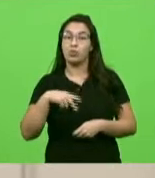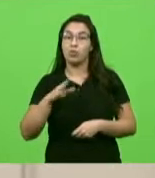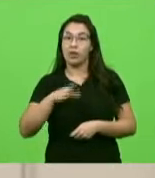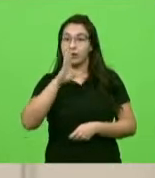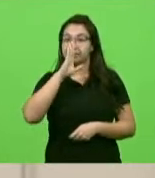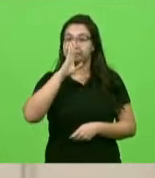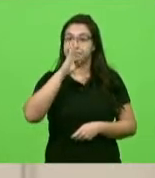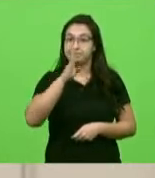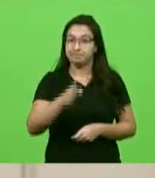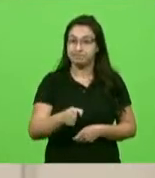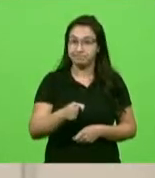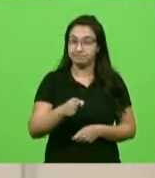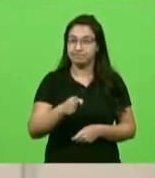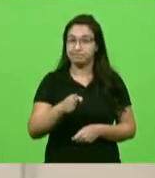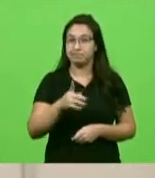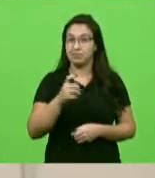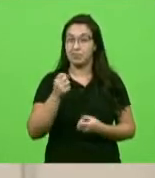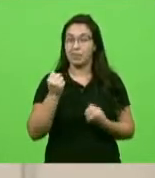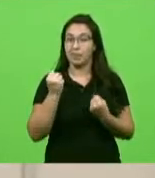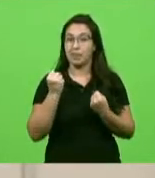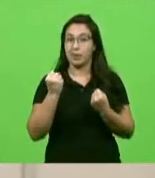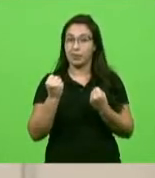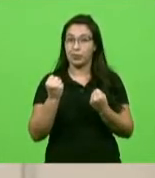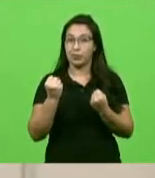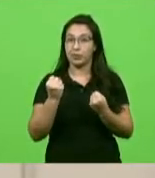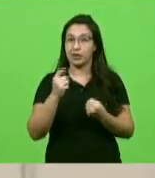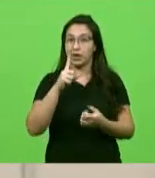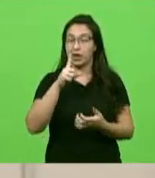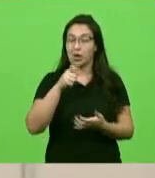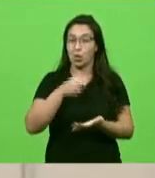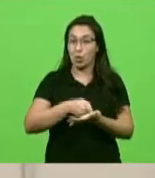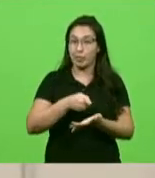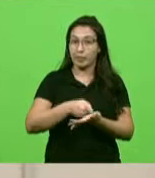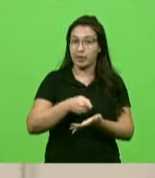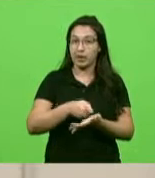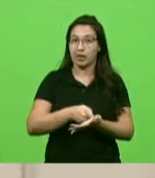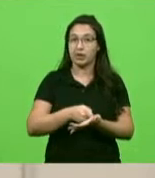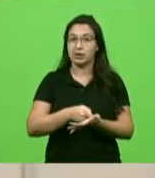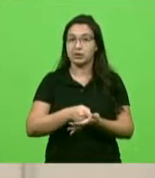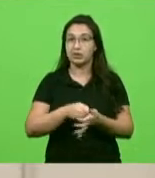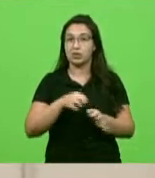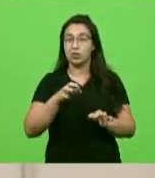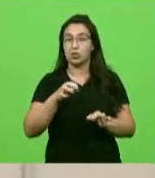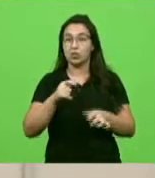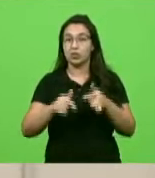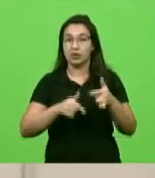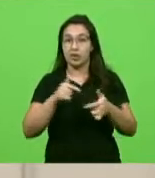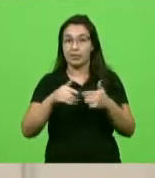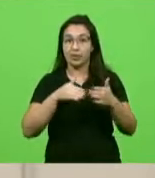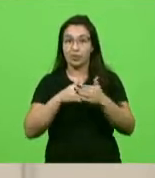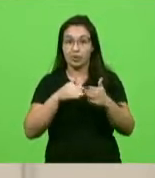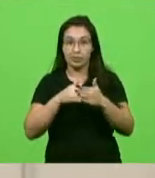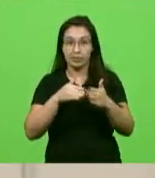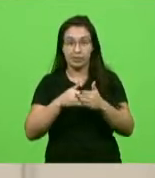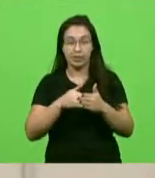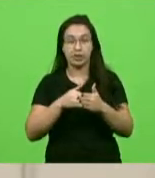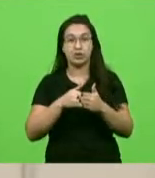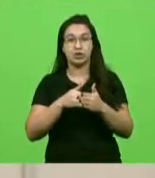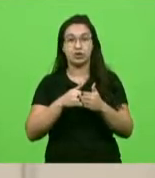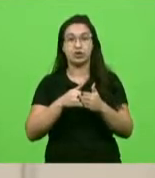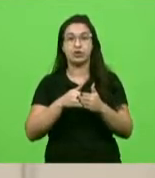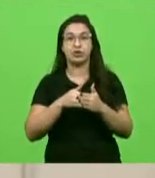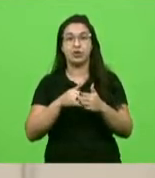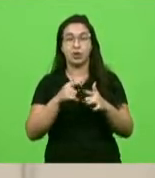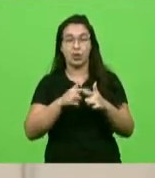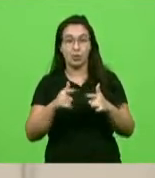diretamente atrelada ao poder dever de sua atuação para impedir o resultado danoso e ao